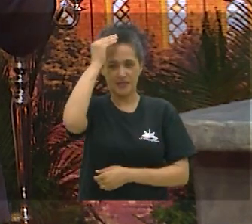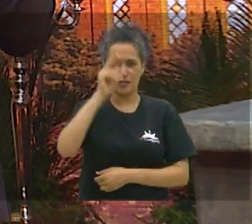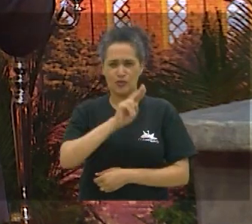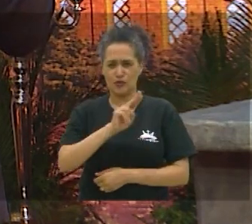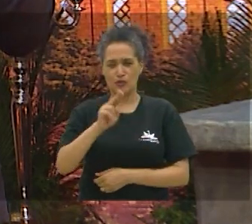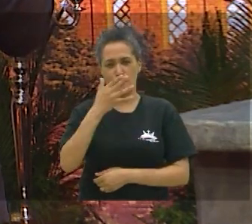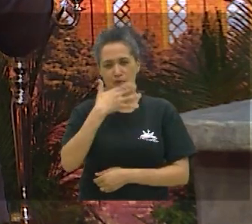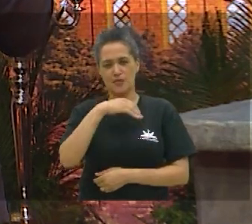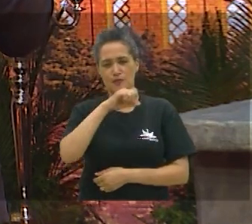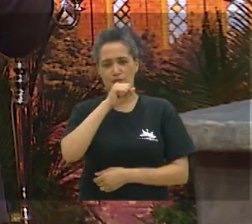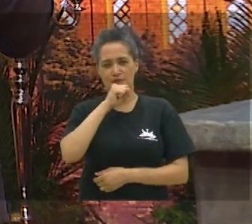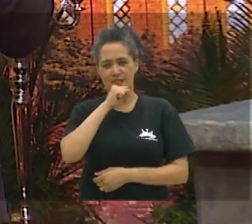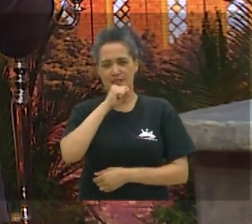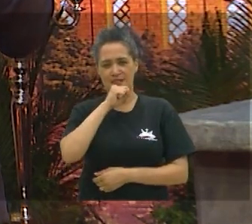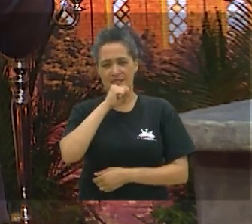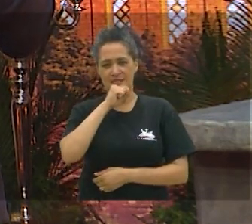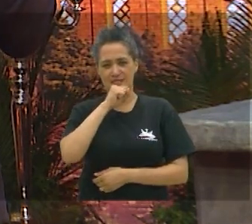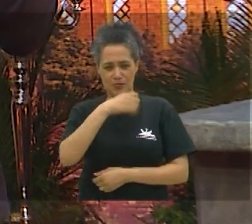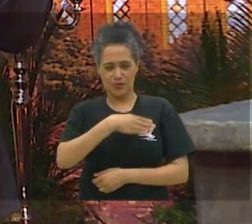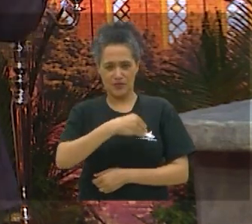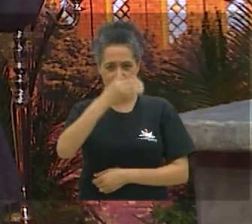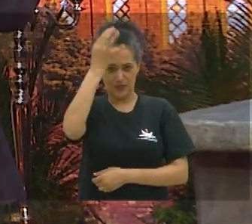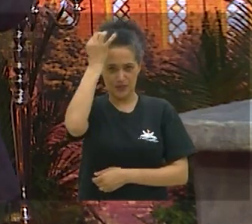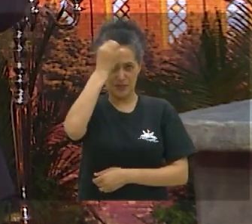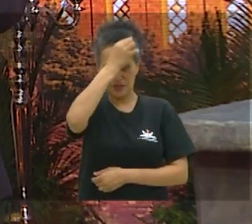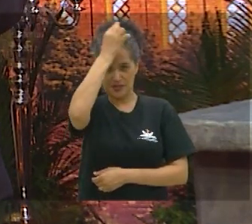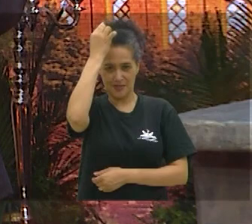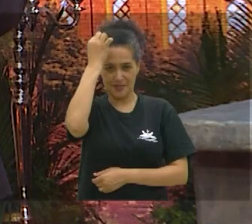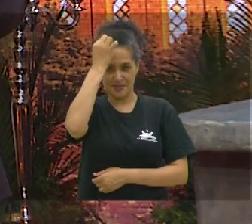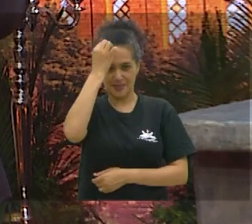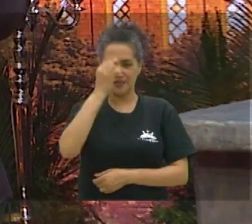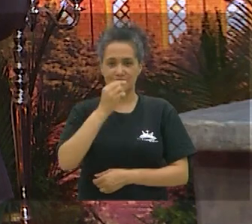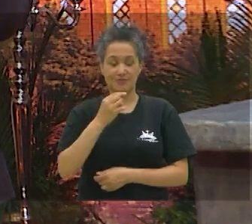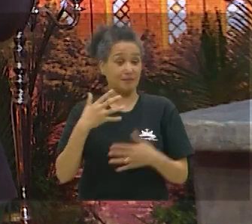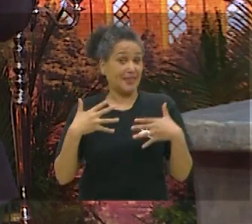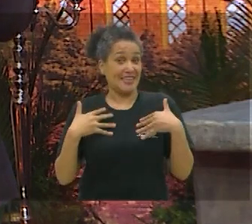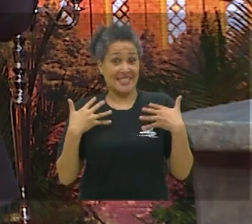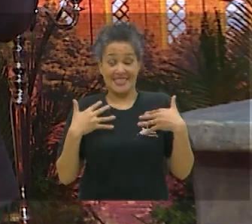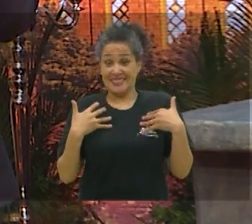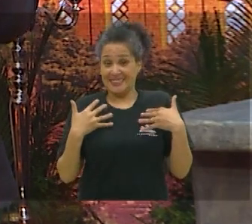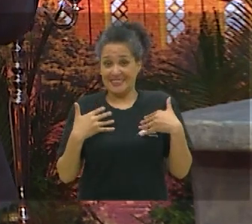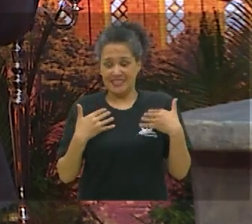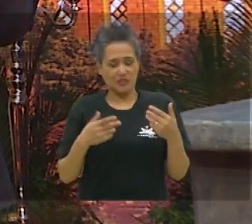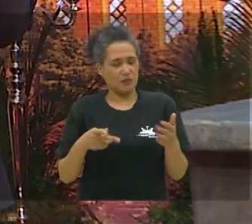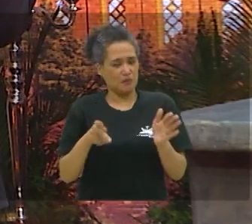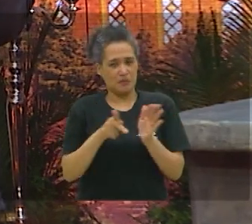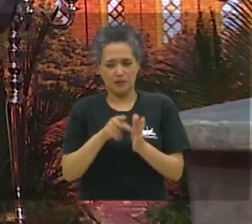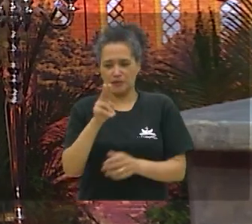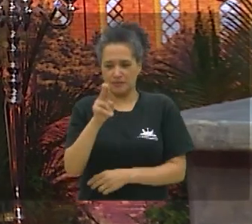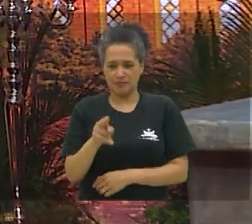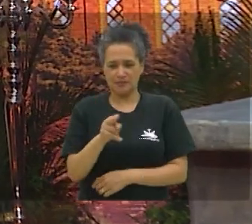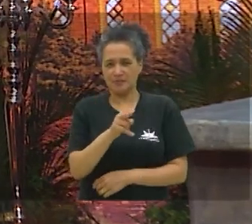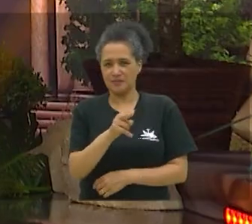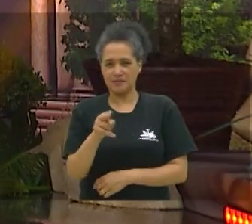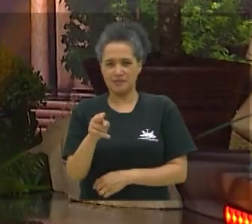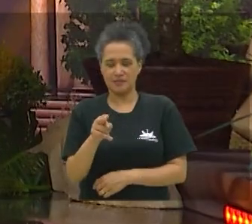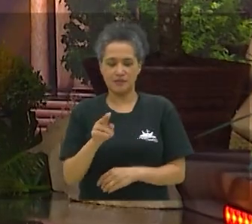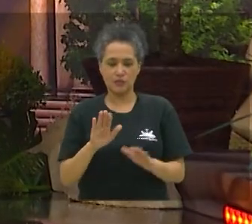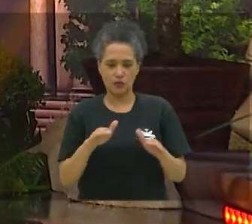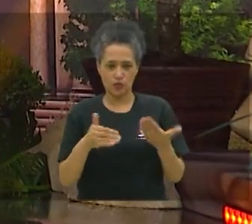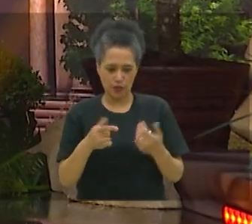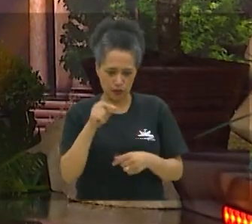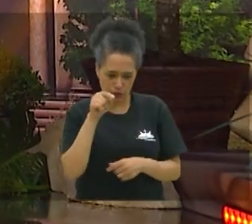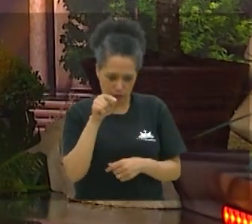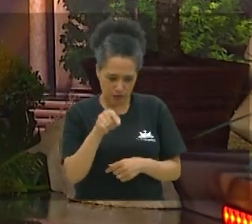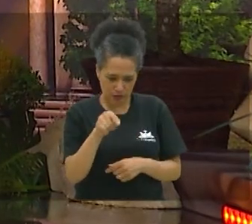do Filho e do Espírito Santo. E no humor que é próprio do Papa Francisco, disse: quando você